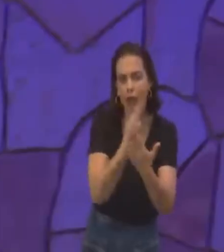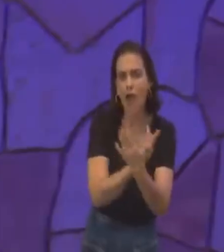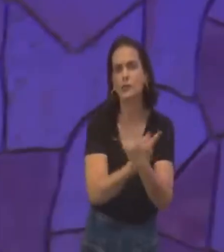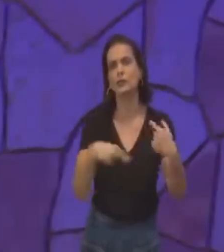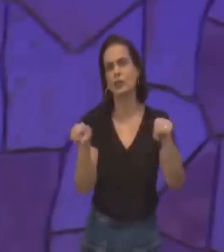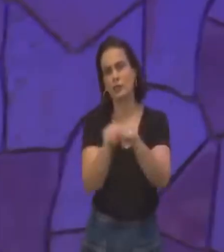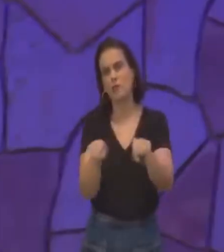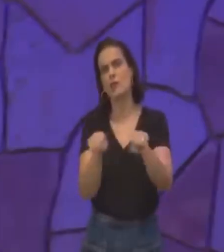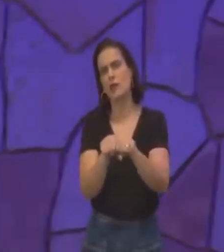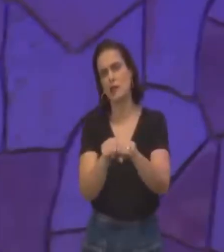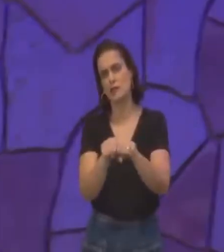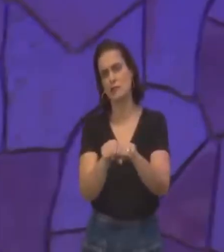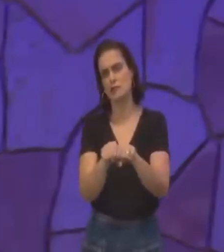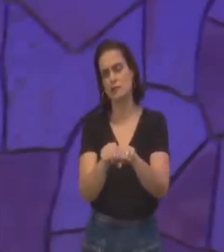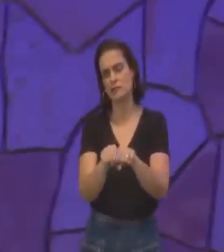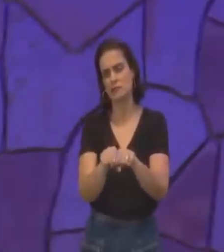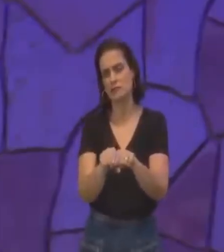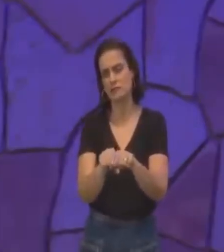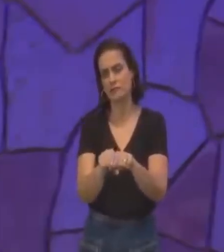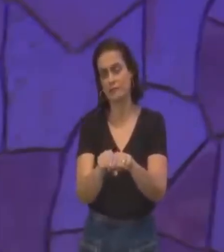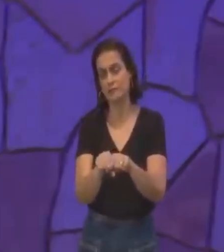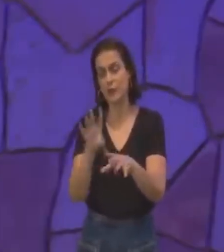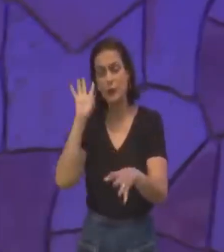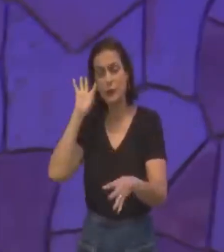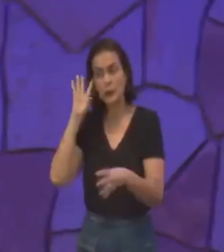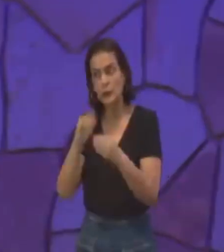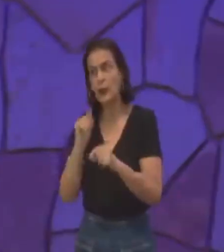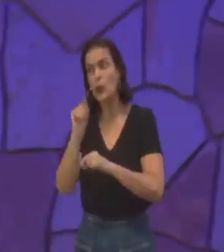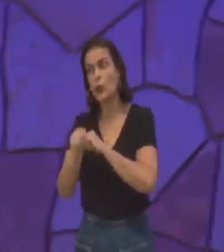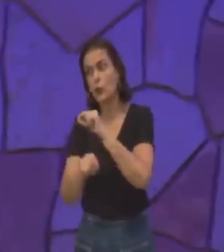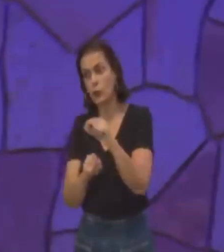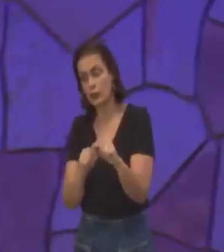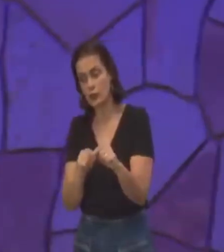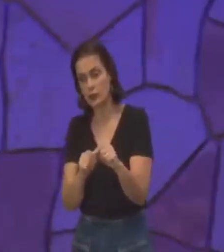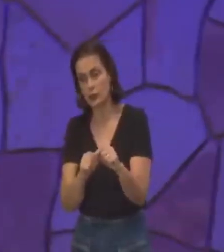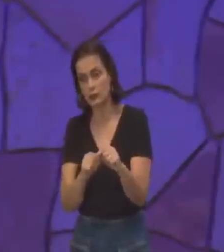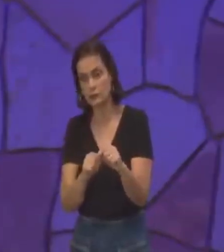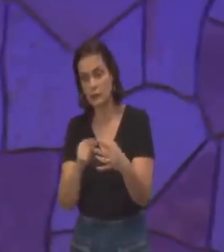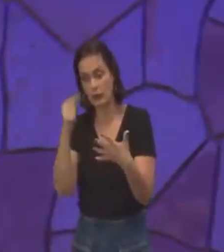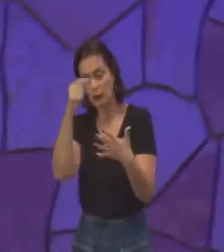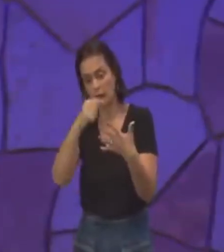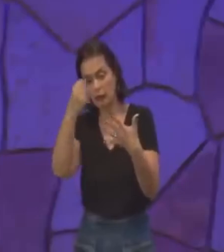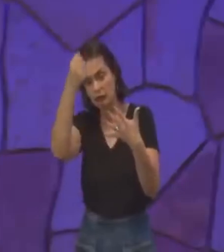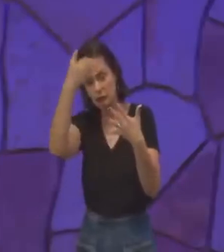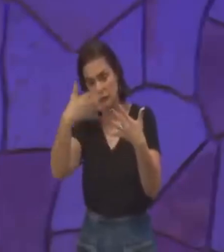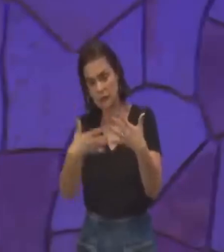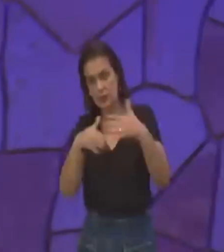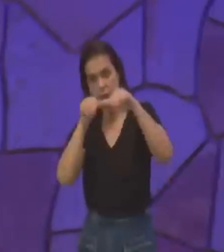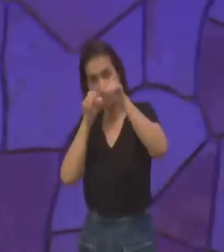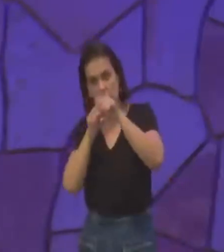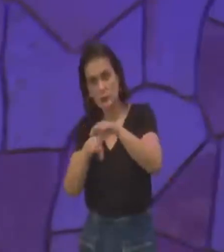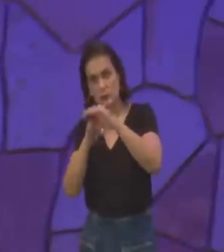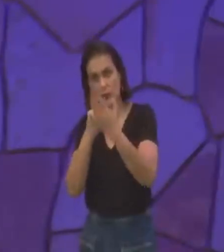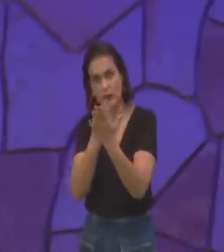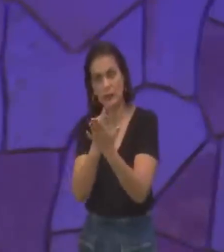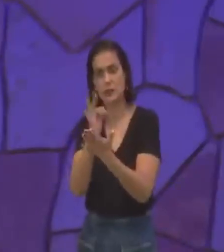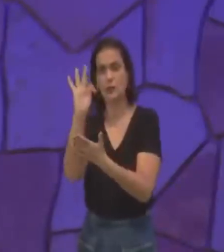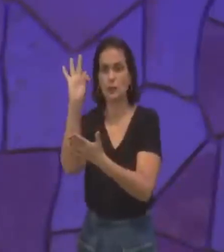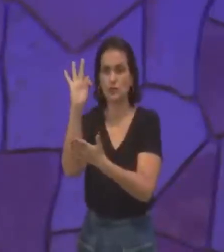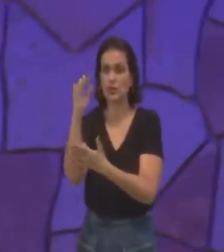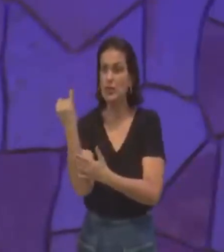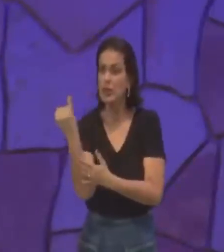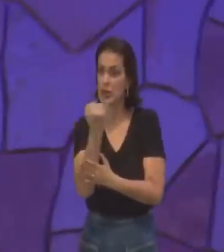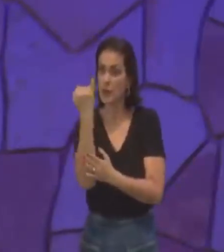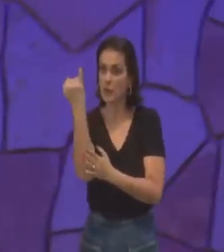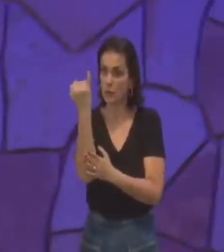igreja local, e nós então chegamos à conclusão dessa exposição sobre educação teológica. A